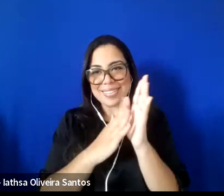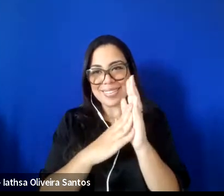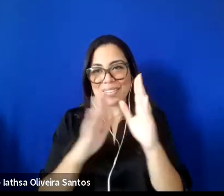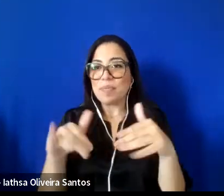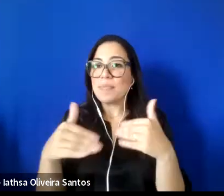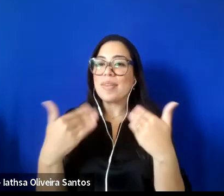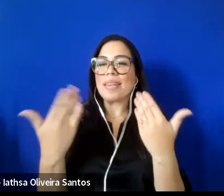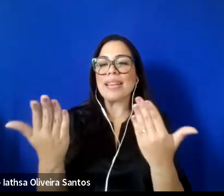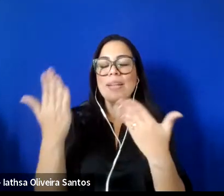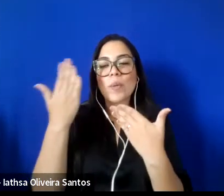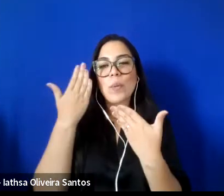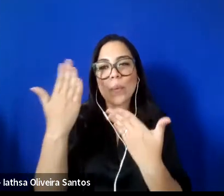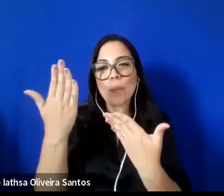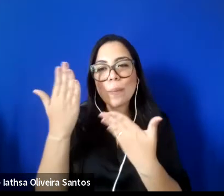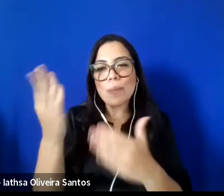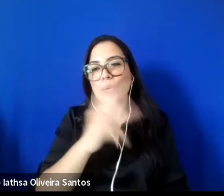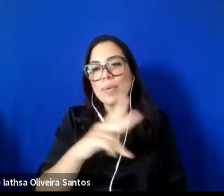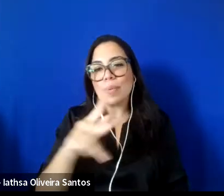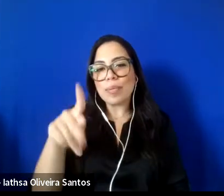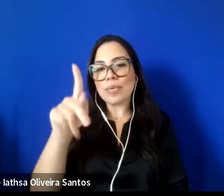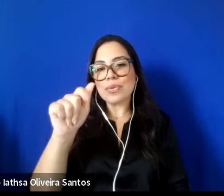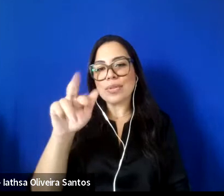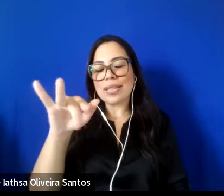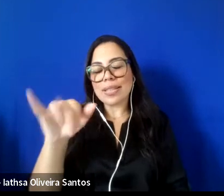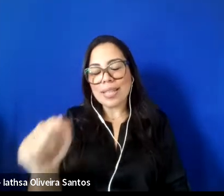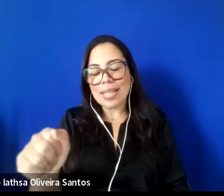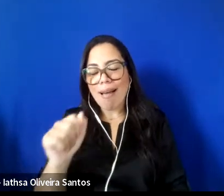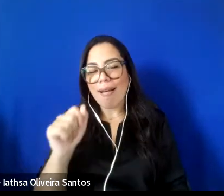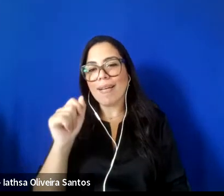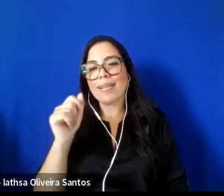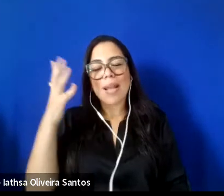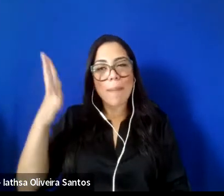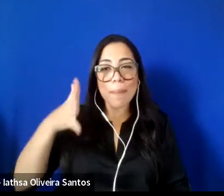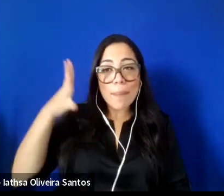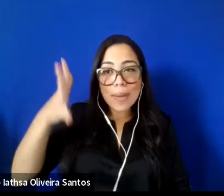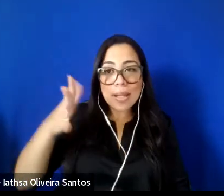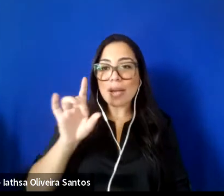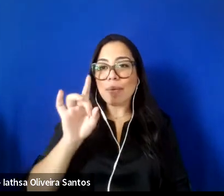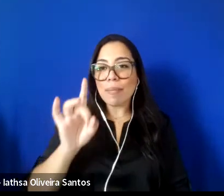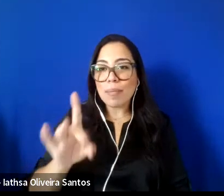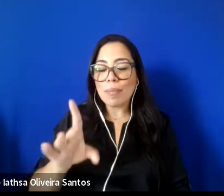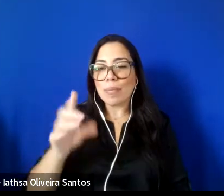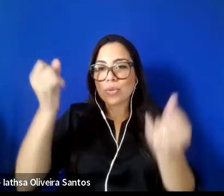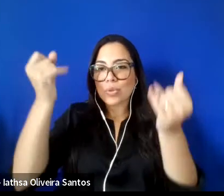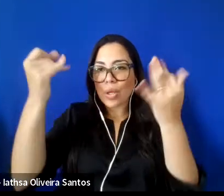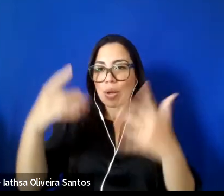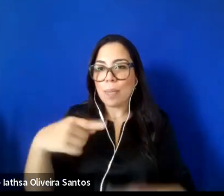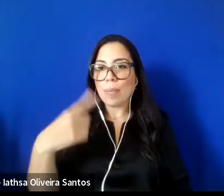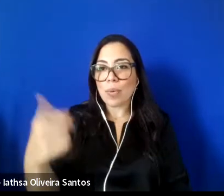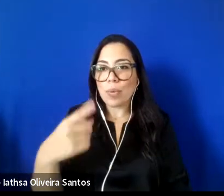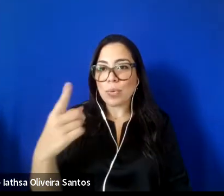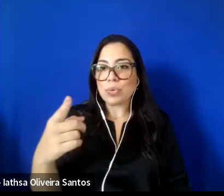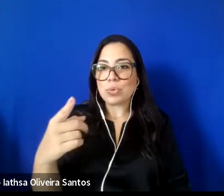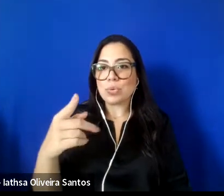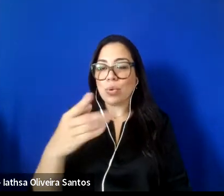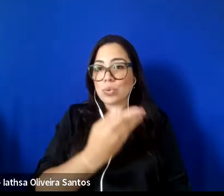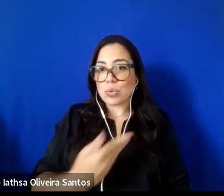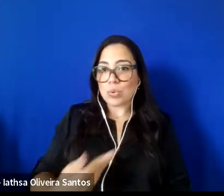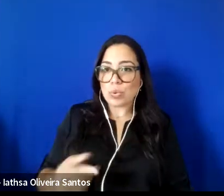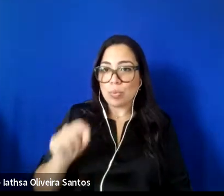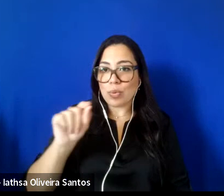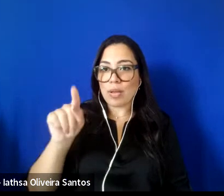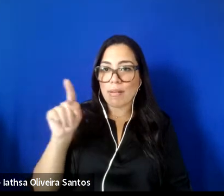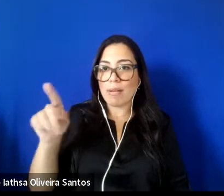Então, obrigada, professora Karina, pelas palavras. Só para esclarecer para o nosso público, o Núcleo de Pesquisa de